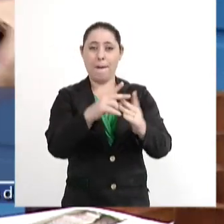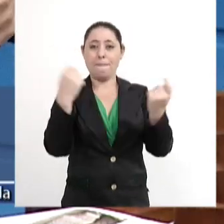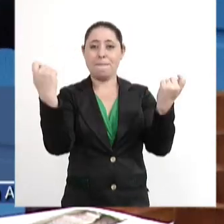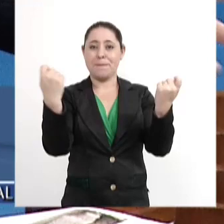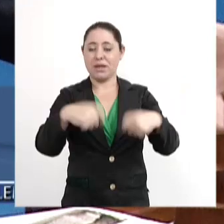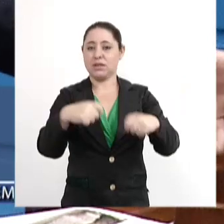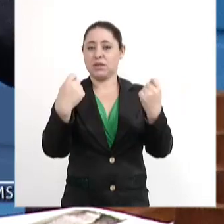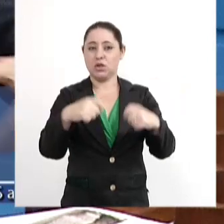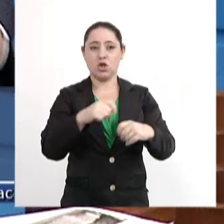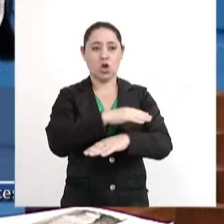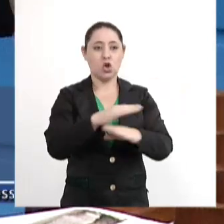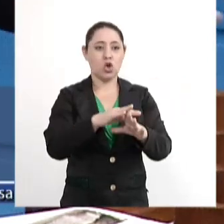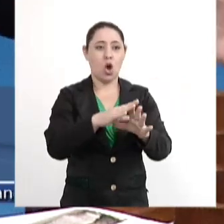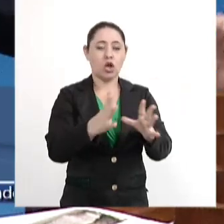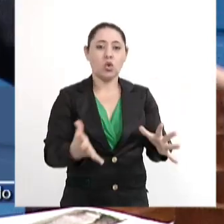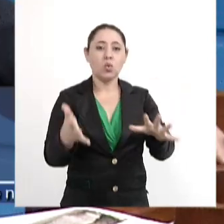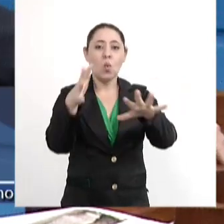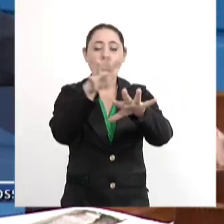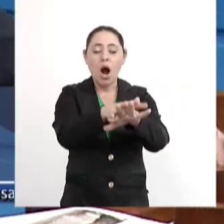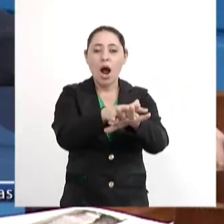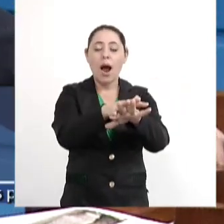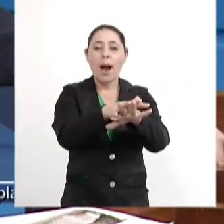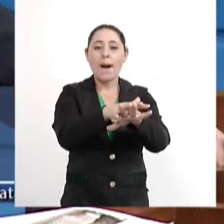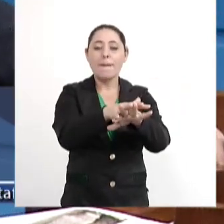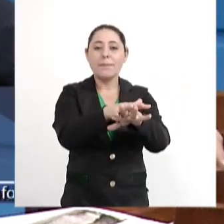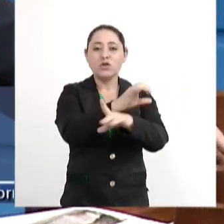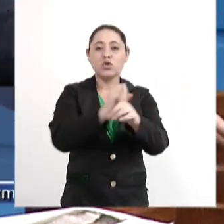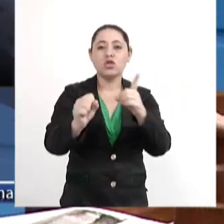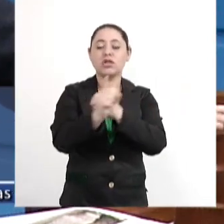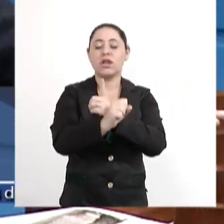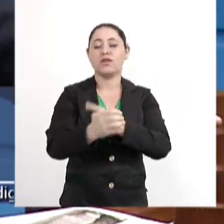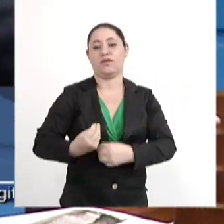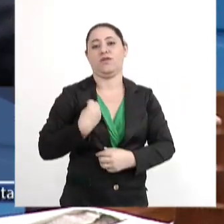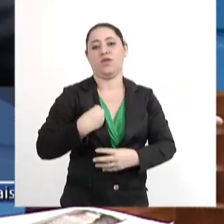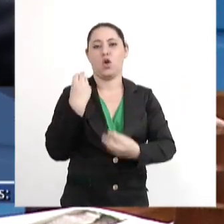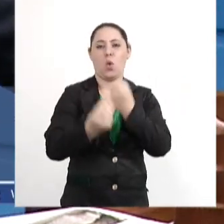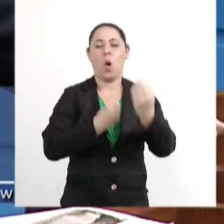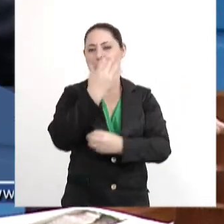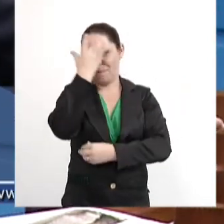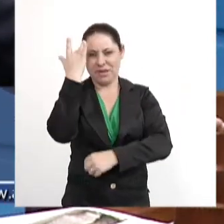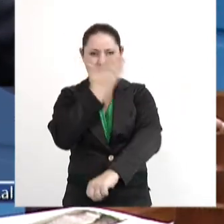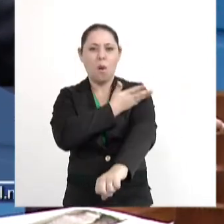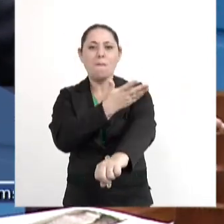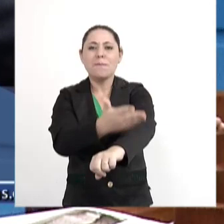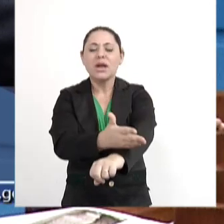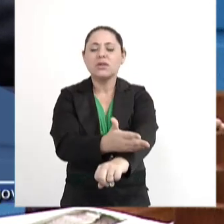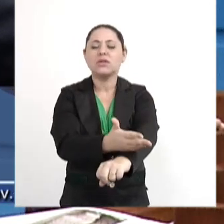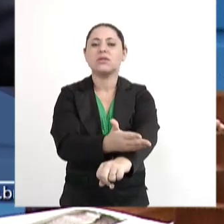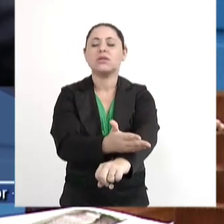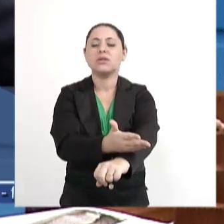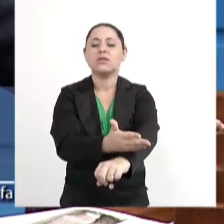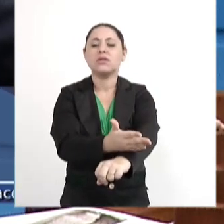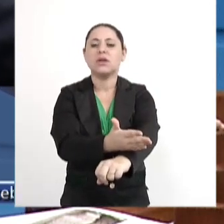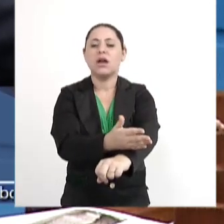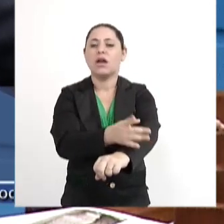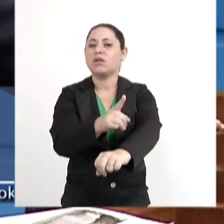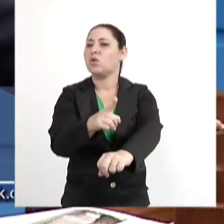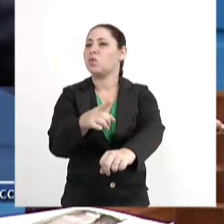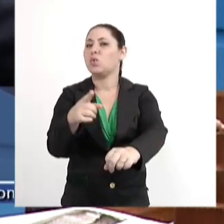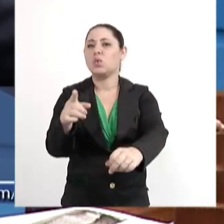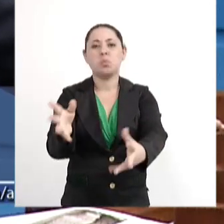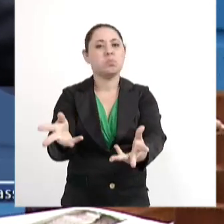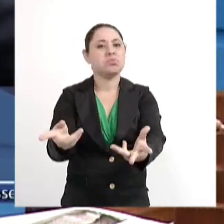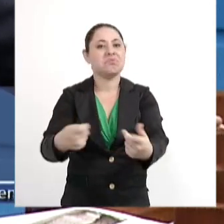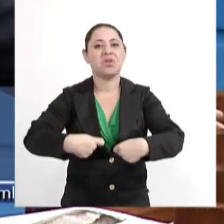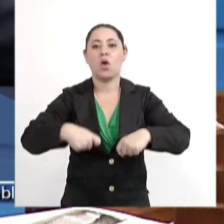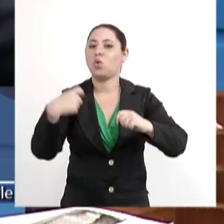totalmente integrados à sociedade, viver como os brancos. É uma pessoa que demonstrou total despreparo para